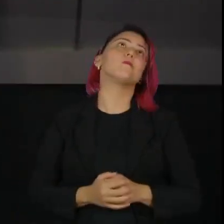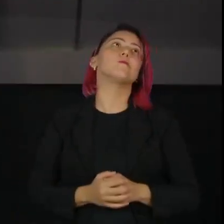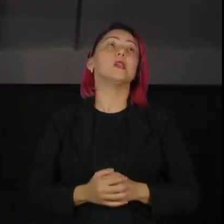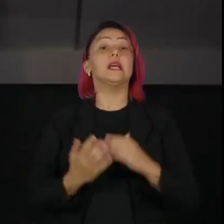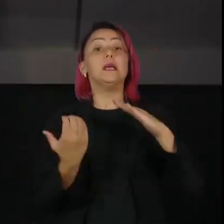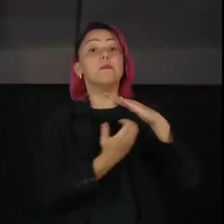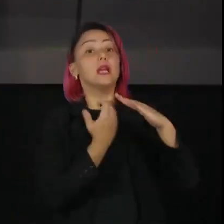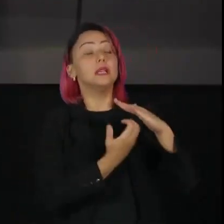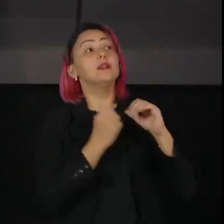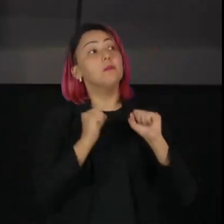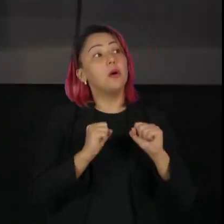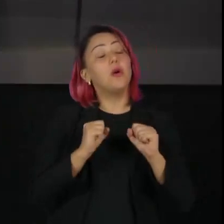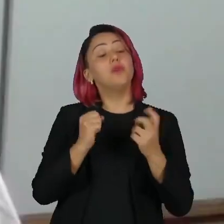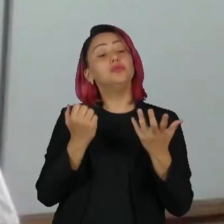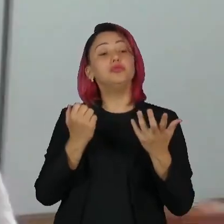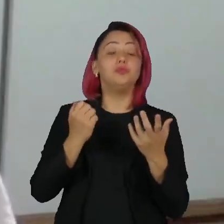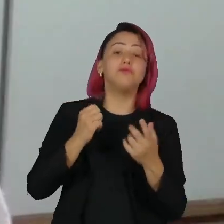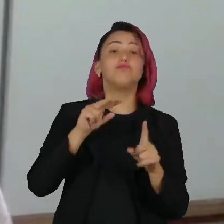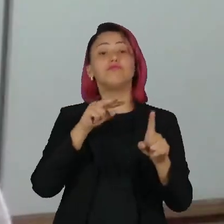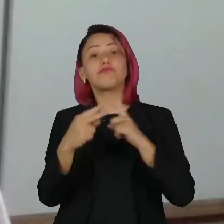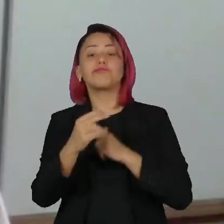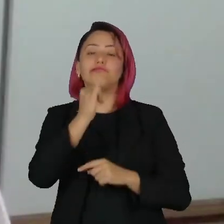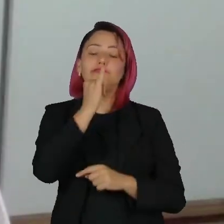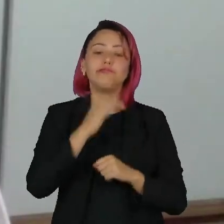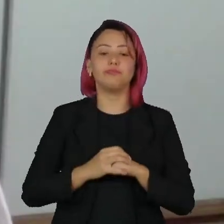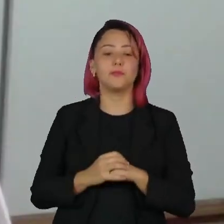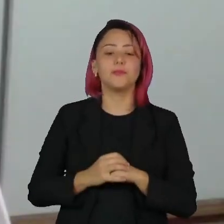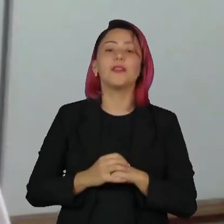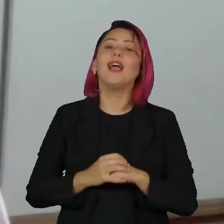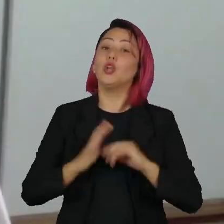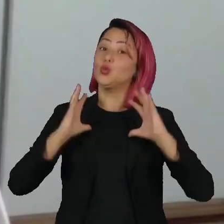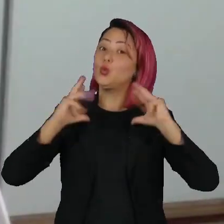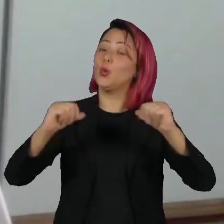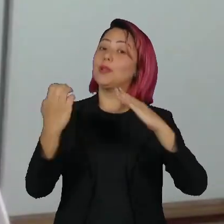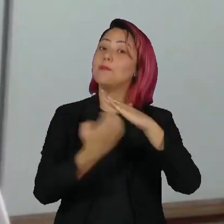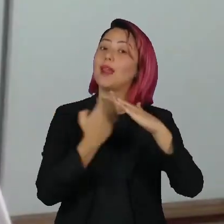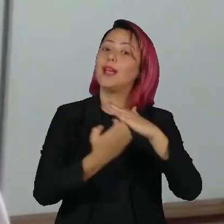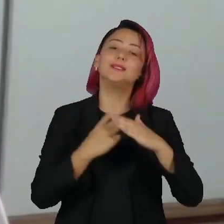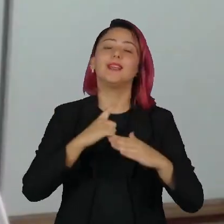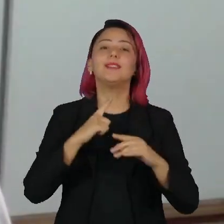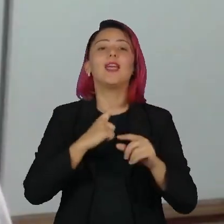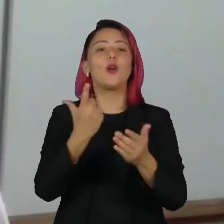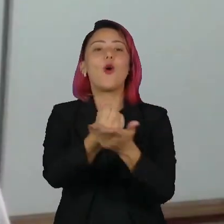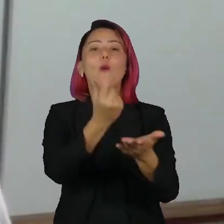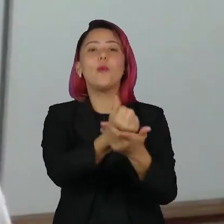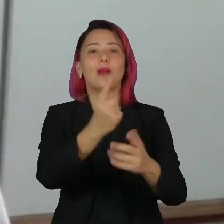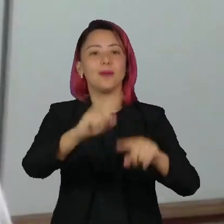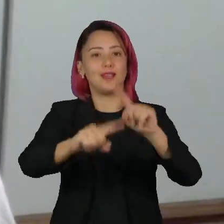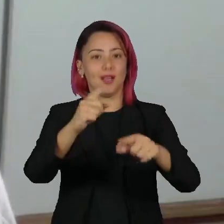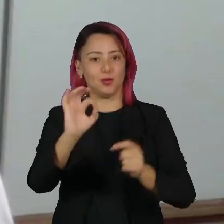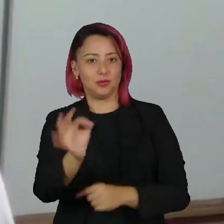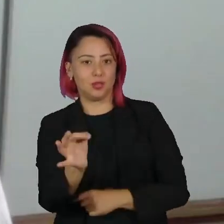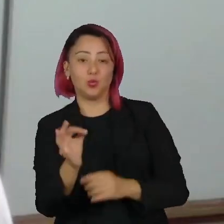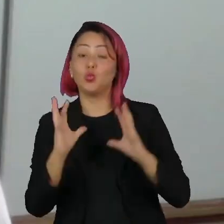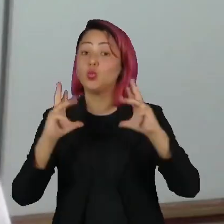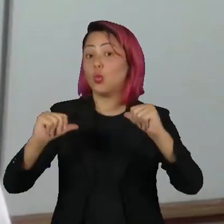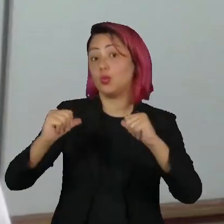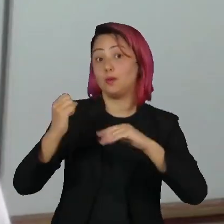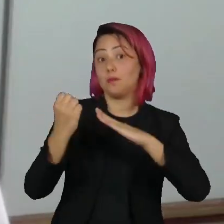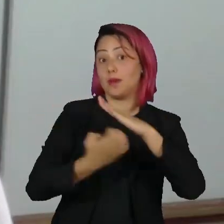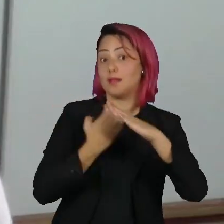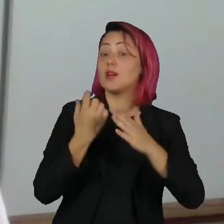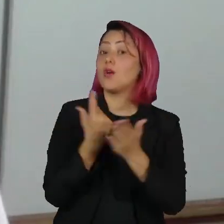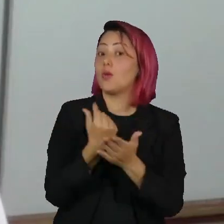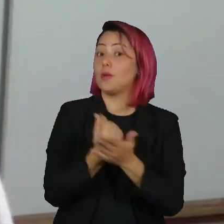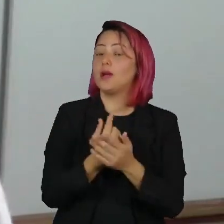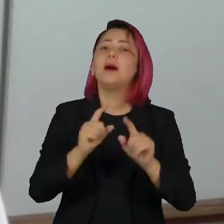a sua cadeia de fornecimento. Todas as cadeias produtivas elas precisam estar de olho nos seus fornecedores, né? E se esses fornecedores